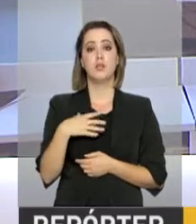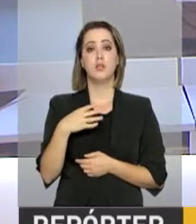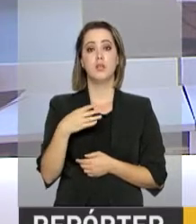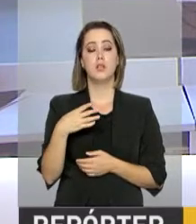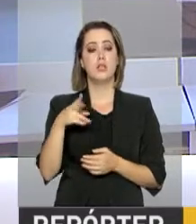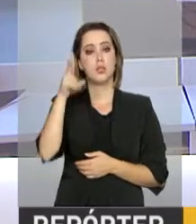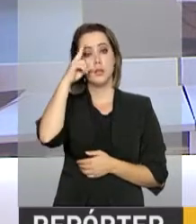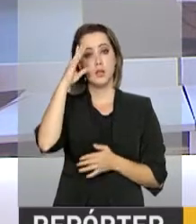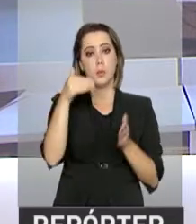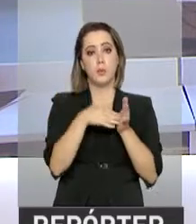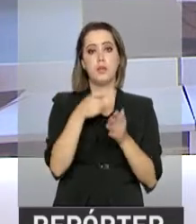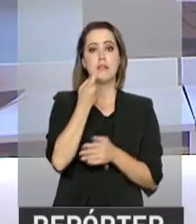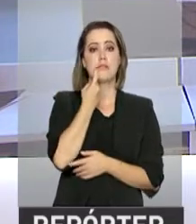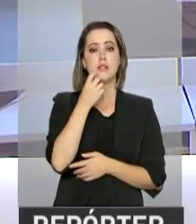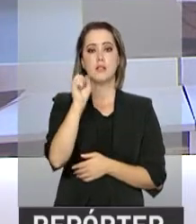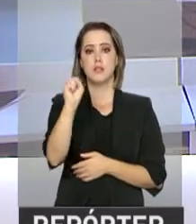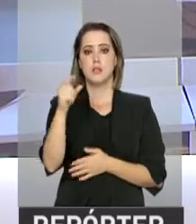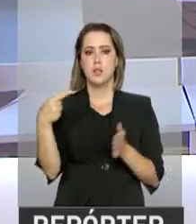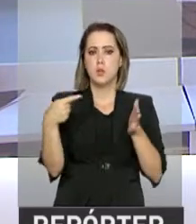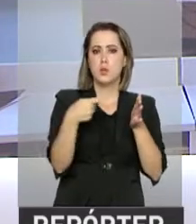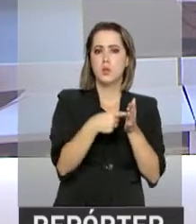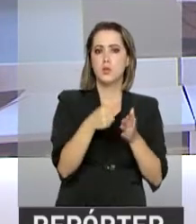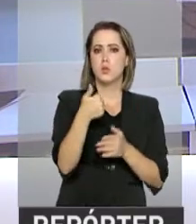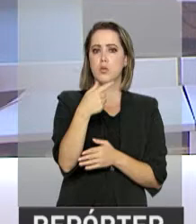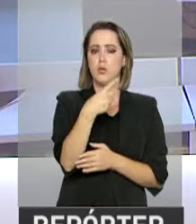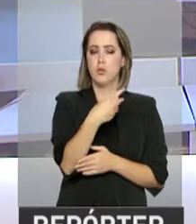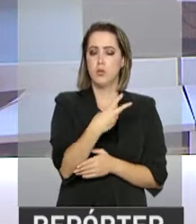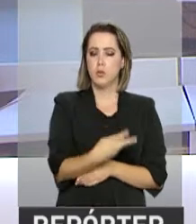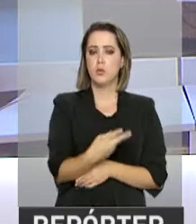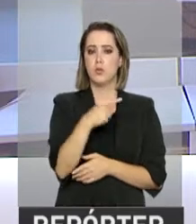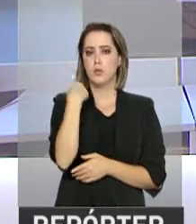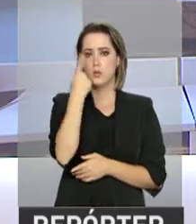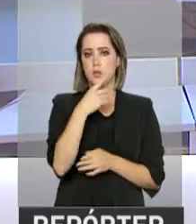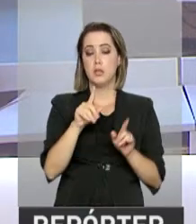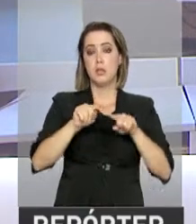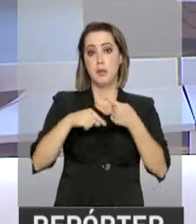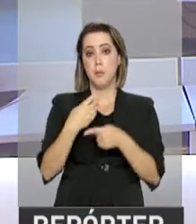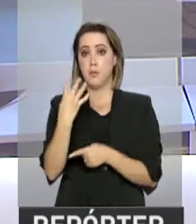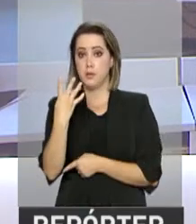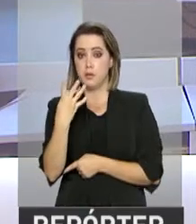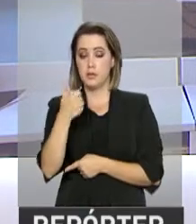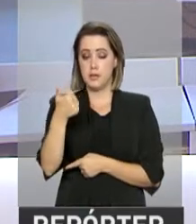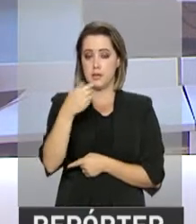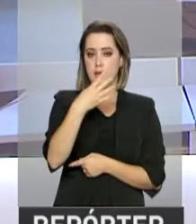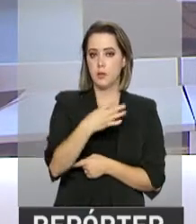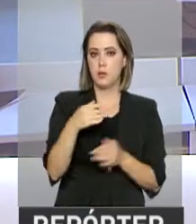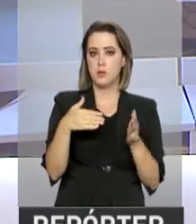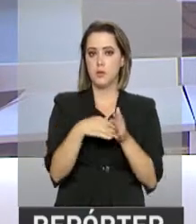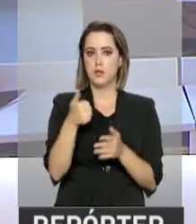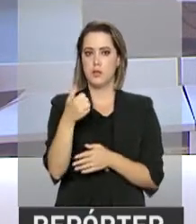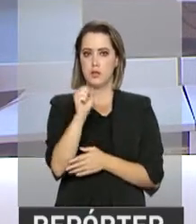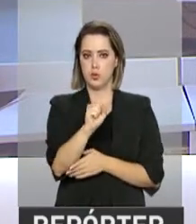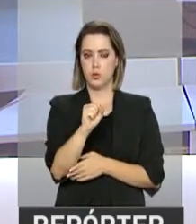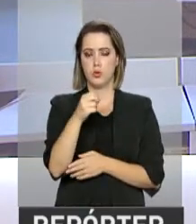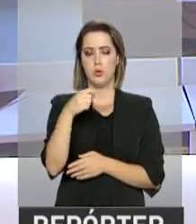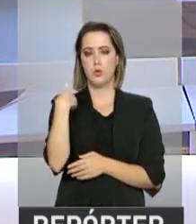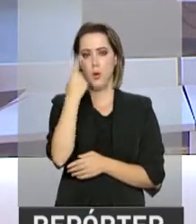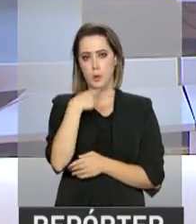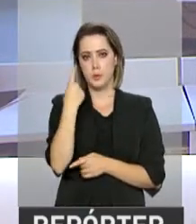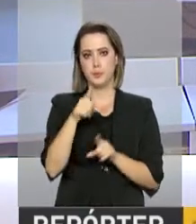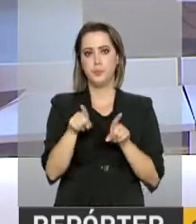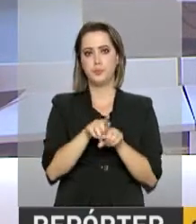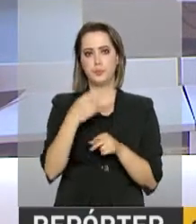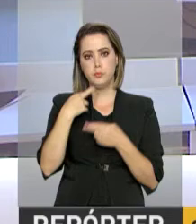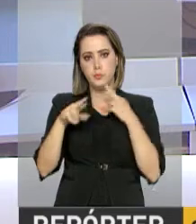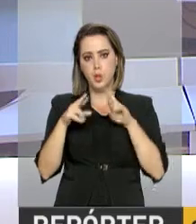de segunda a sexta-feira, das 8 ao meio-dia e das 14 às 18 horas. Denúncias também podem ser feitas por